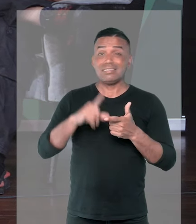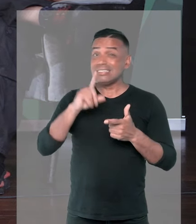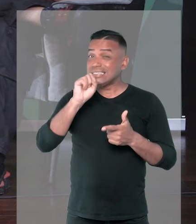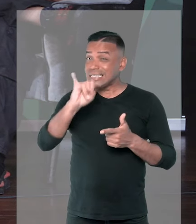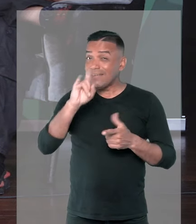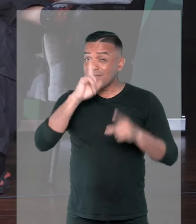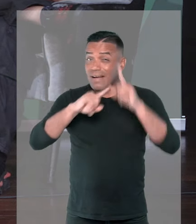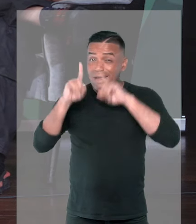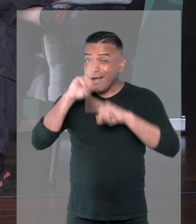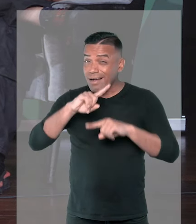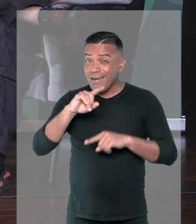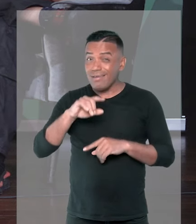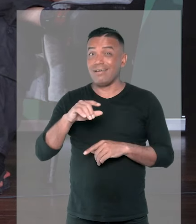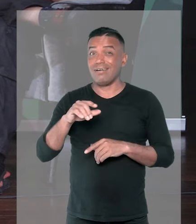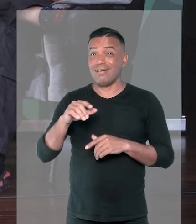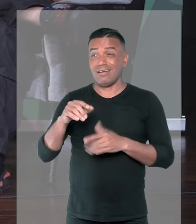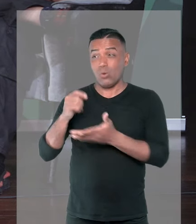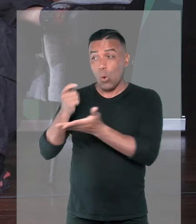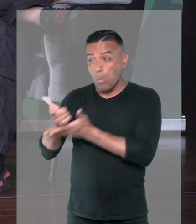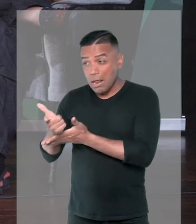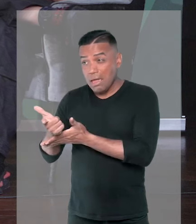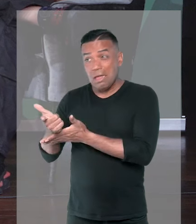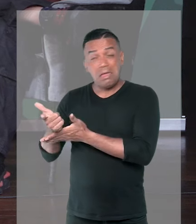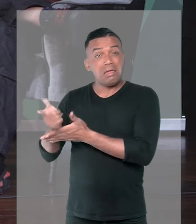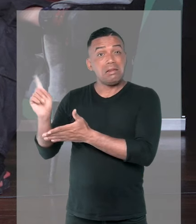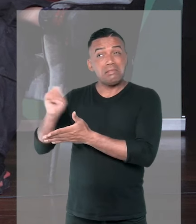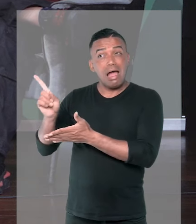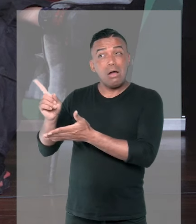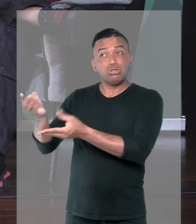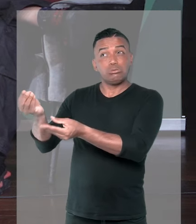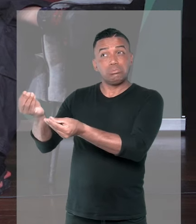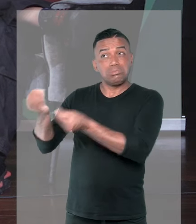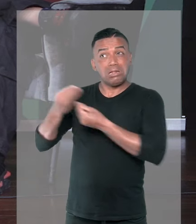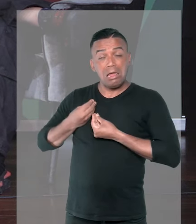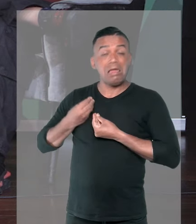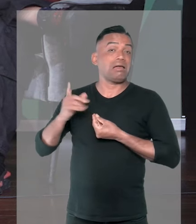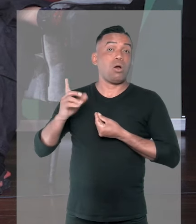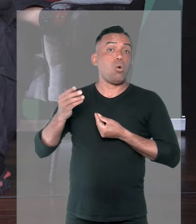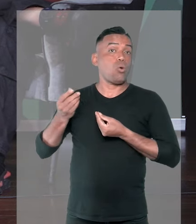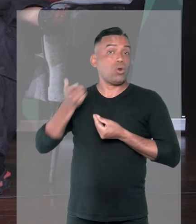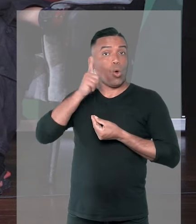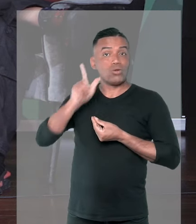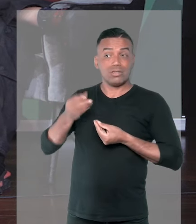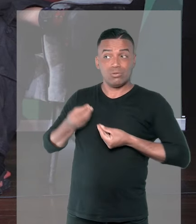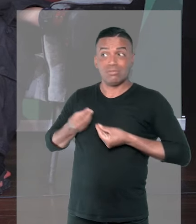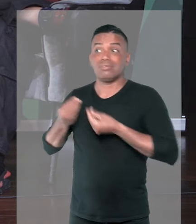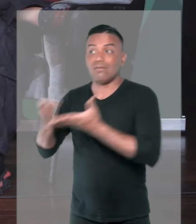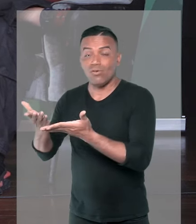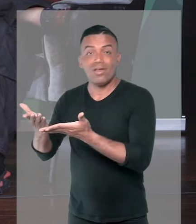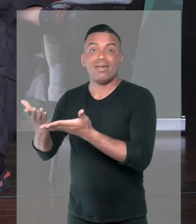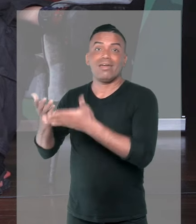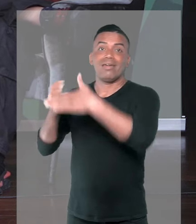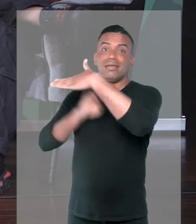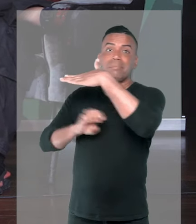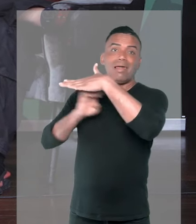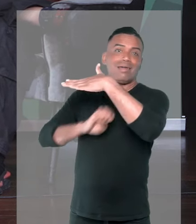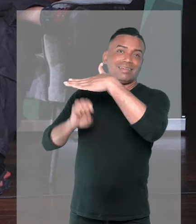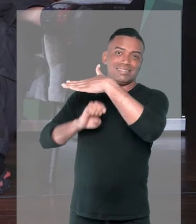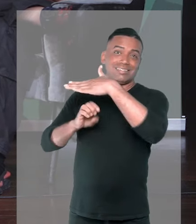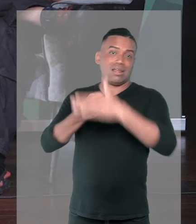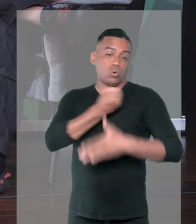comprei e não chega e eu não consigo devolver ou conseguindo devolver e a fábrica o vendedor não tendo o número que eu quero